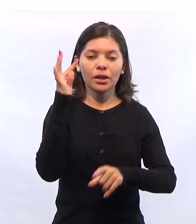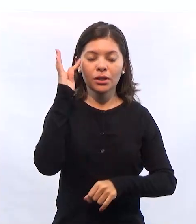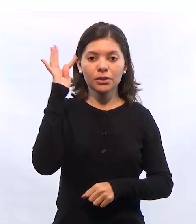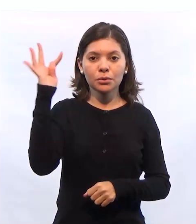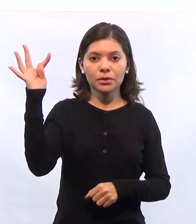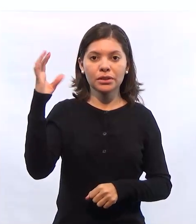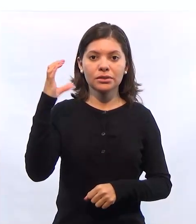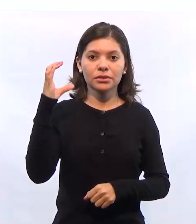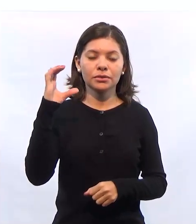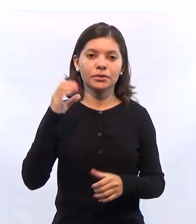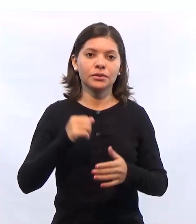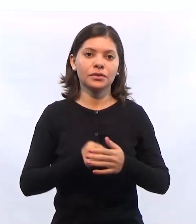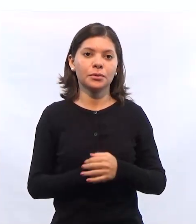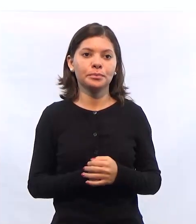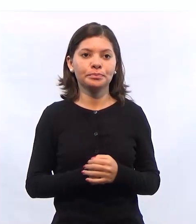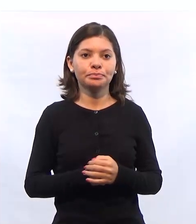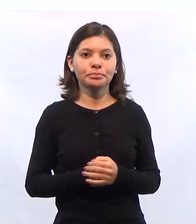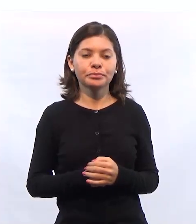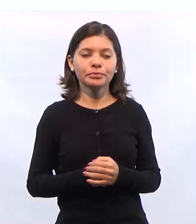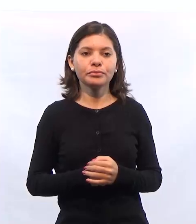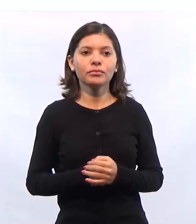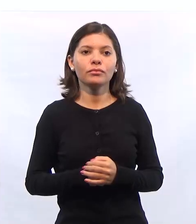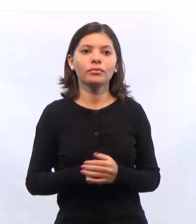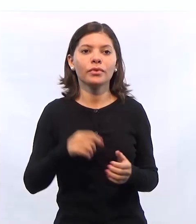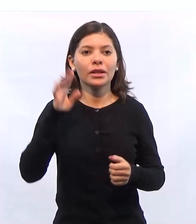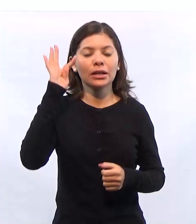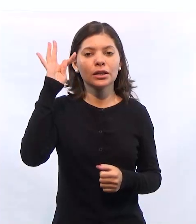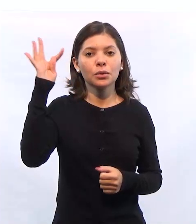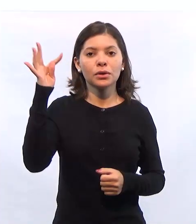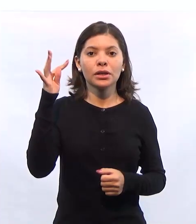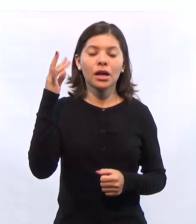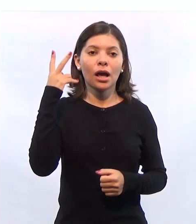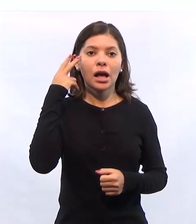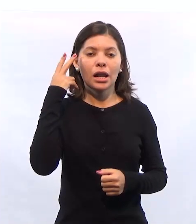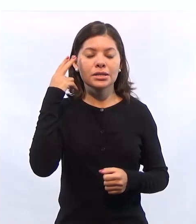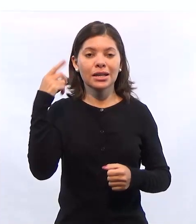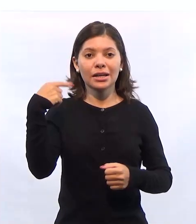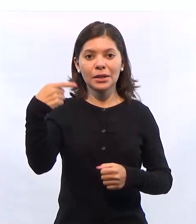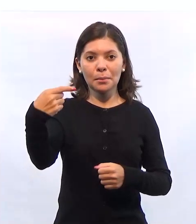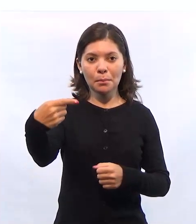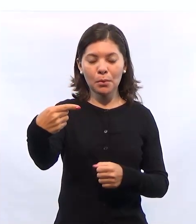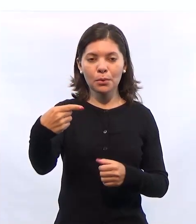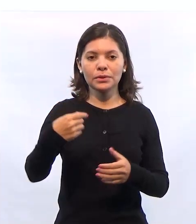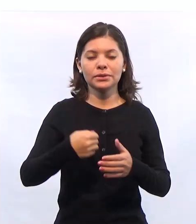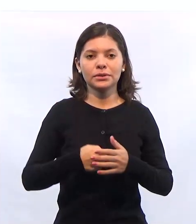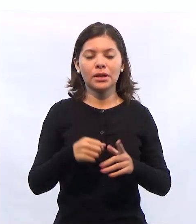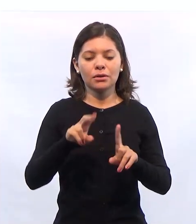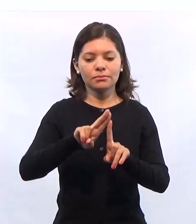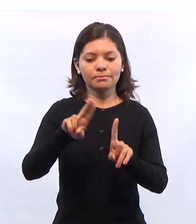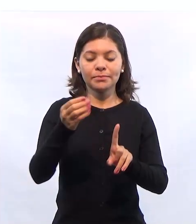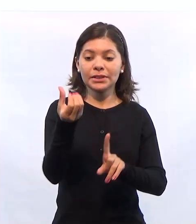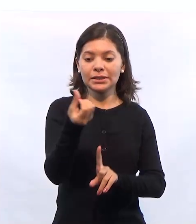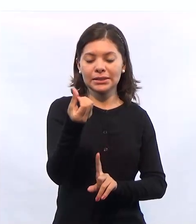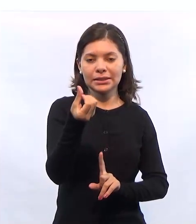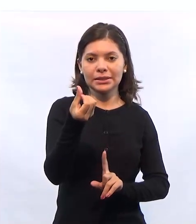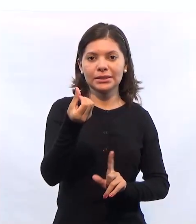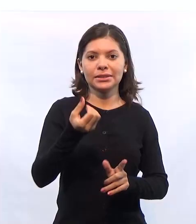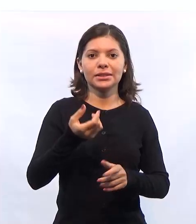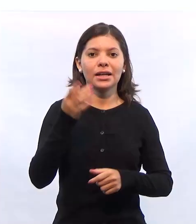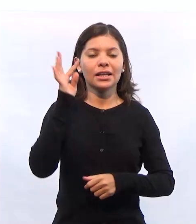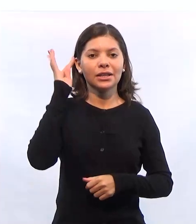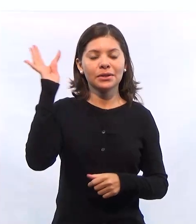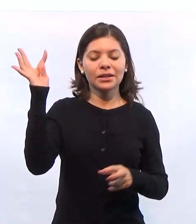científica ah burocrática e também a teoria fantástica seguindo aí nas próximas unidades são seis